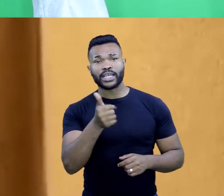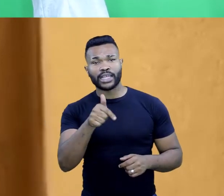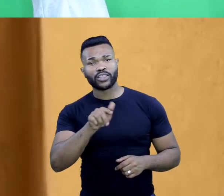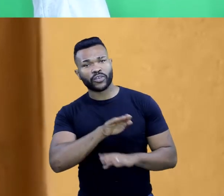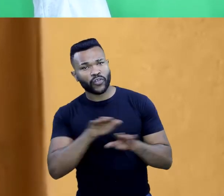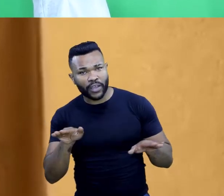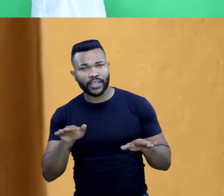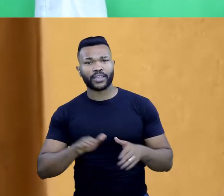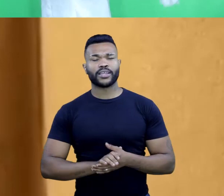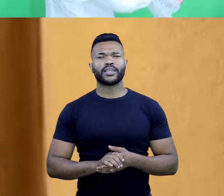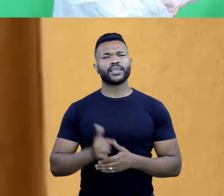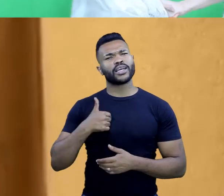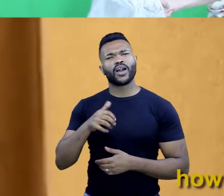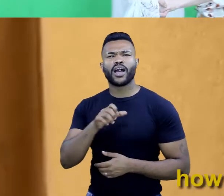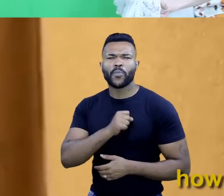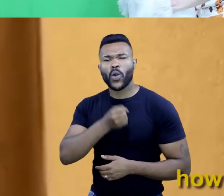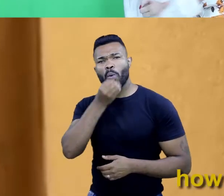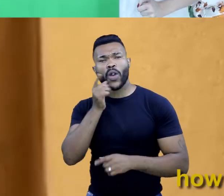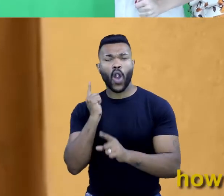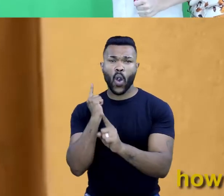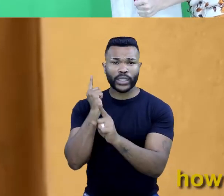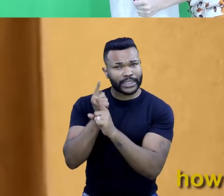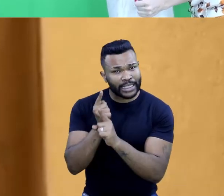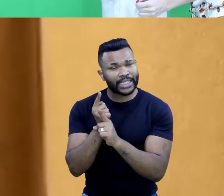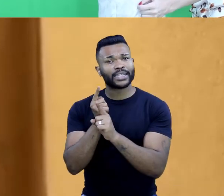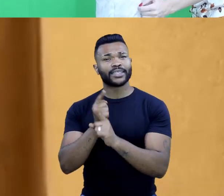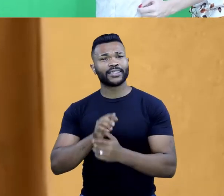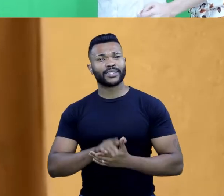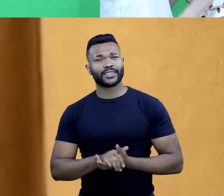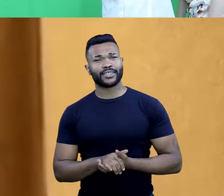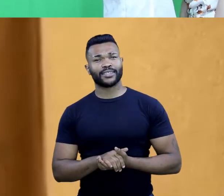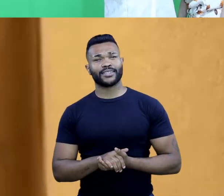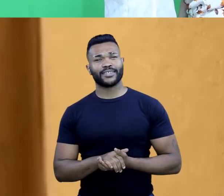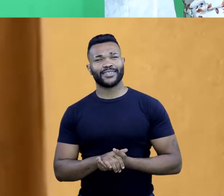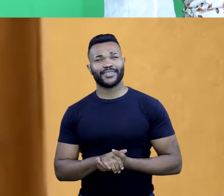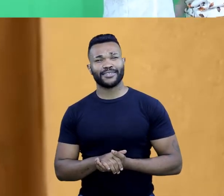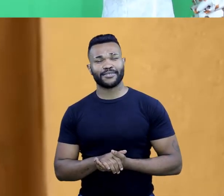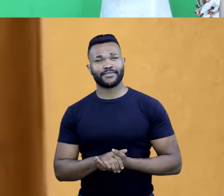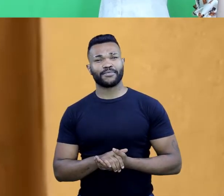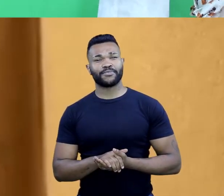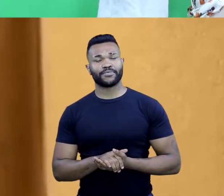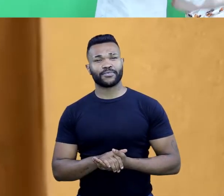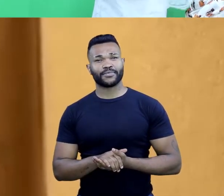foi. Meu amor, que bom que eu te encontrei.